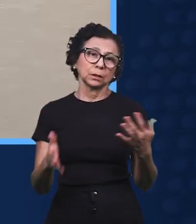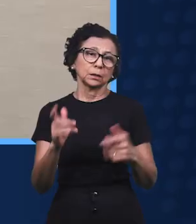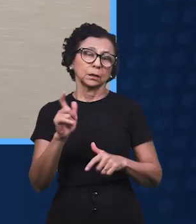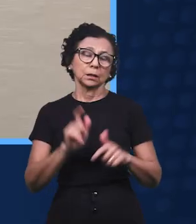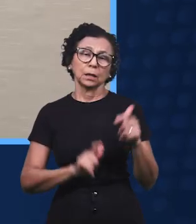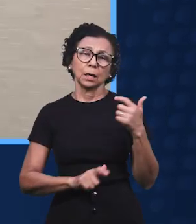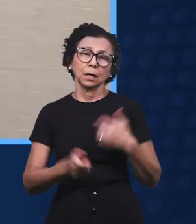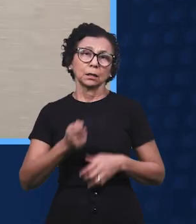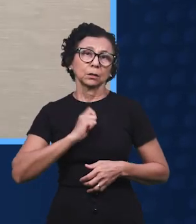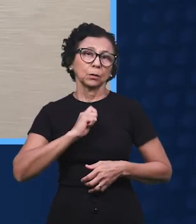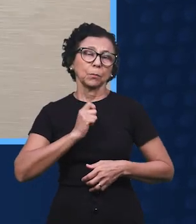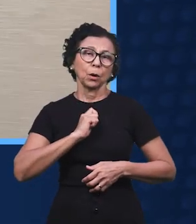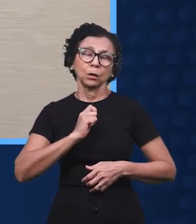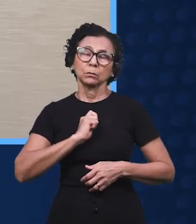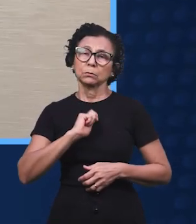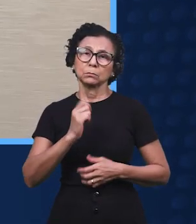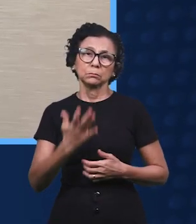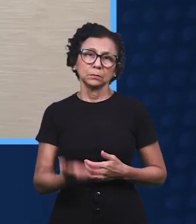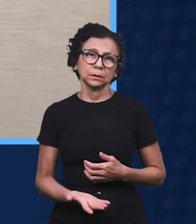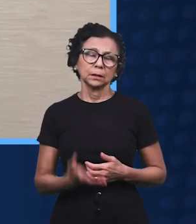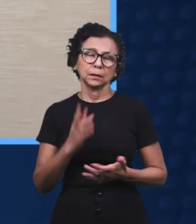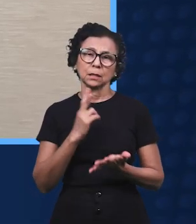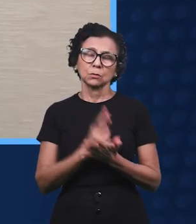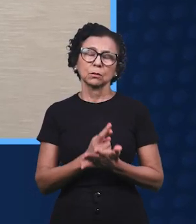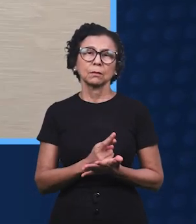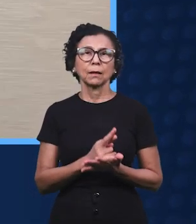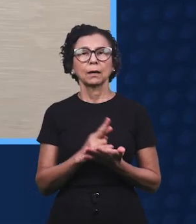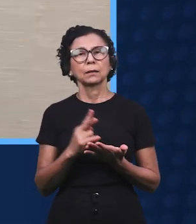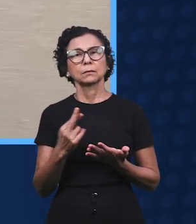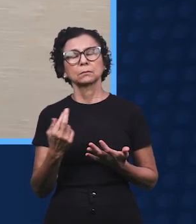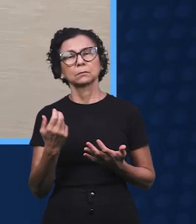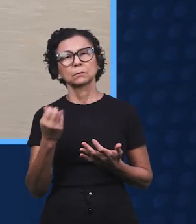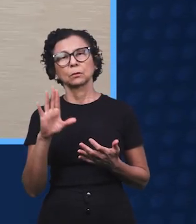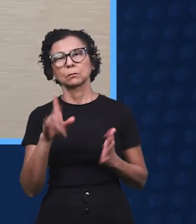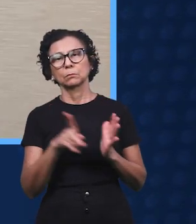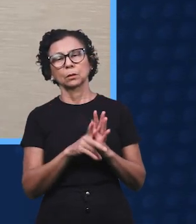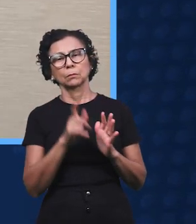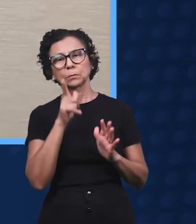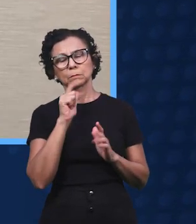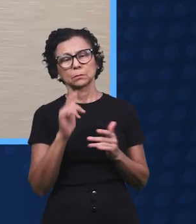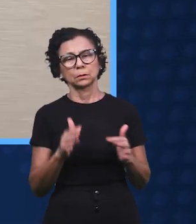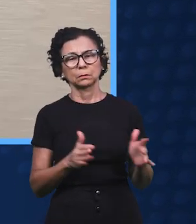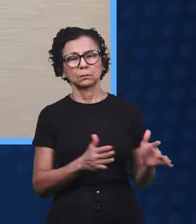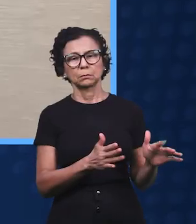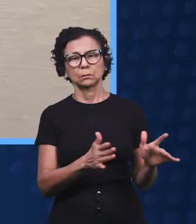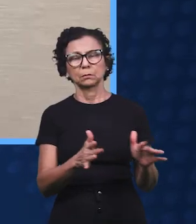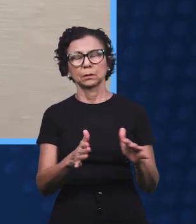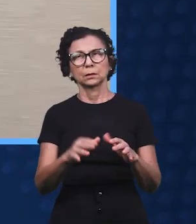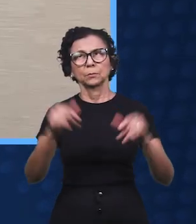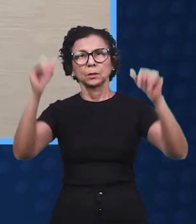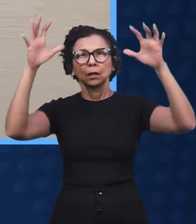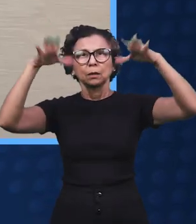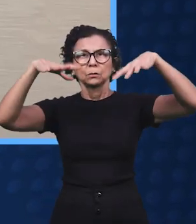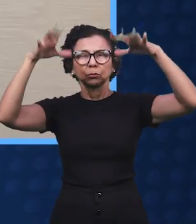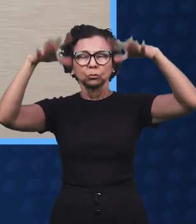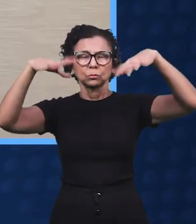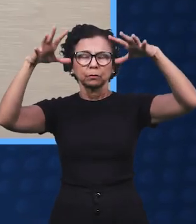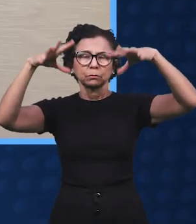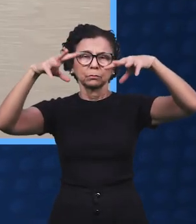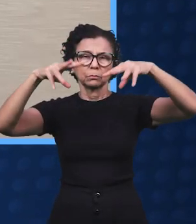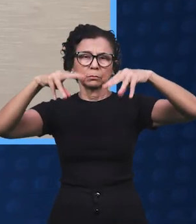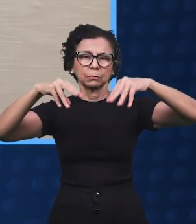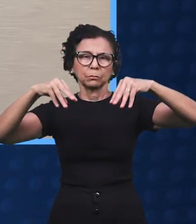de espaços que naturalmente é o espaço do rio, né? E acaba aí, depois de muitas chuvas, inundando